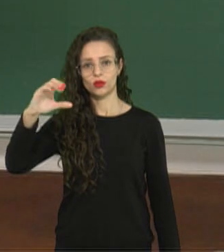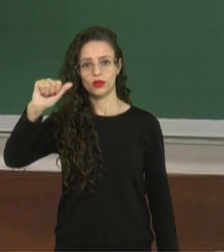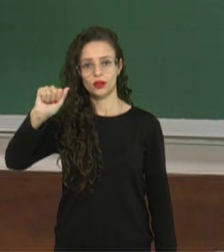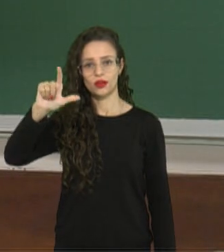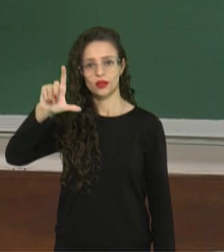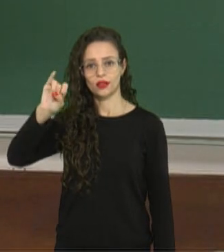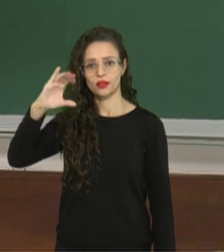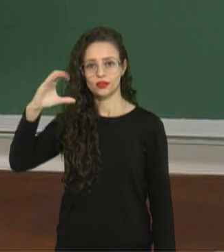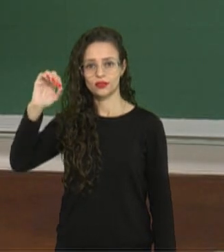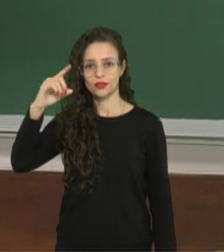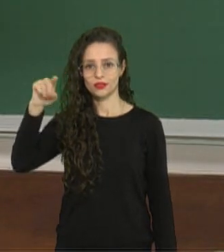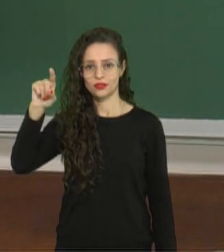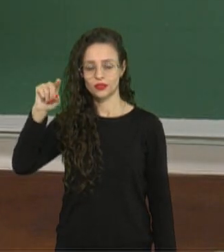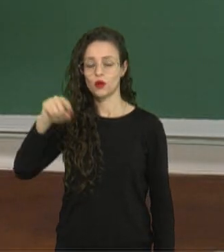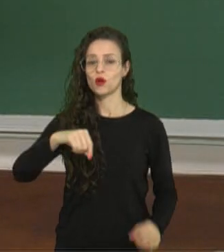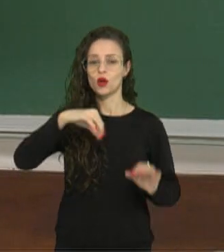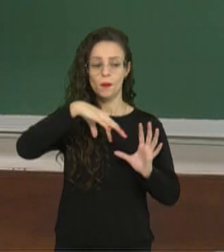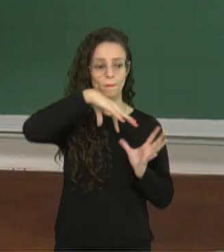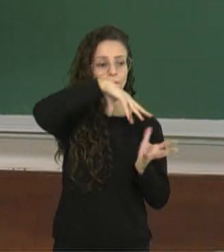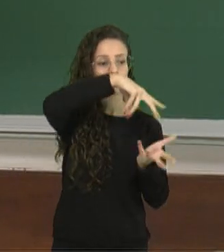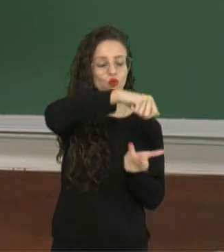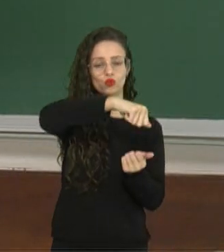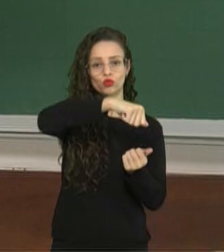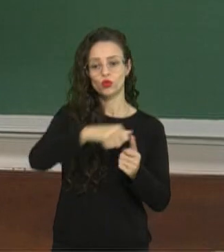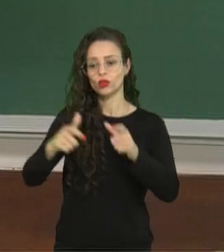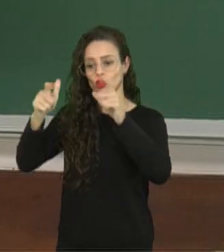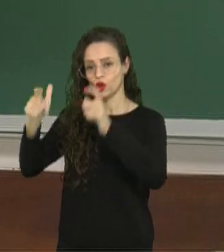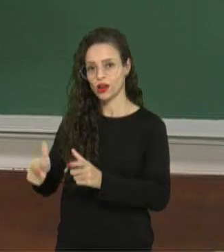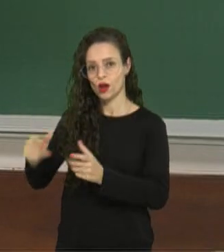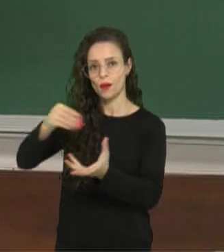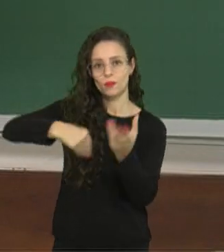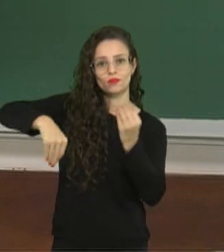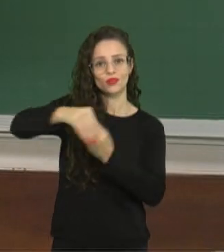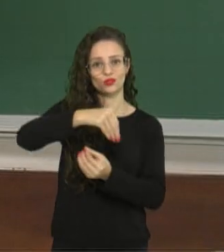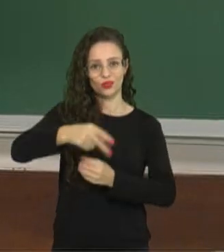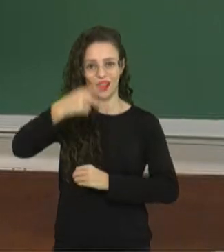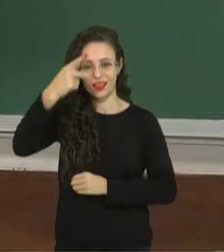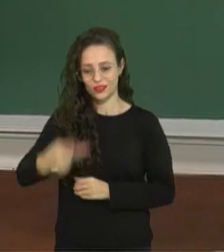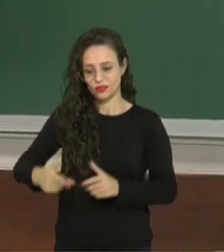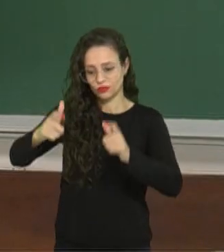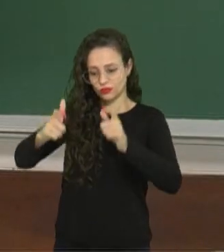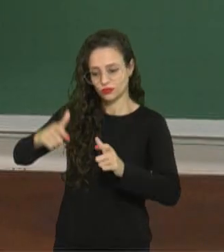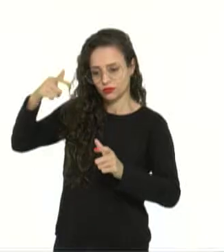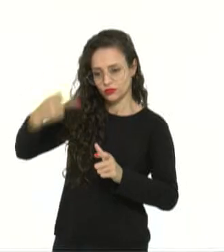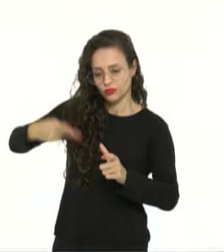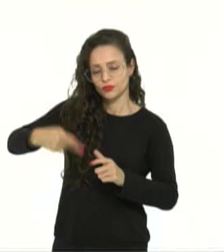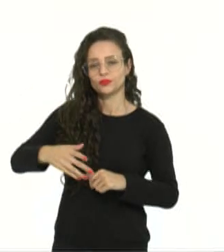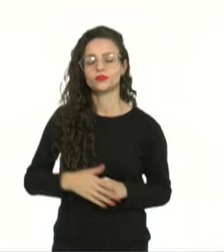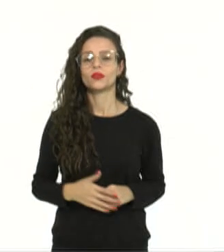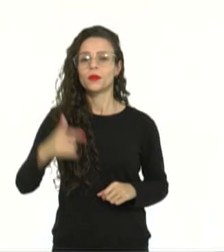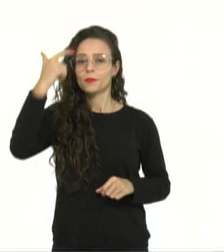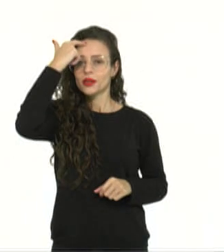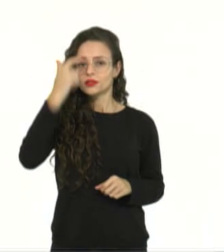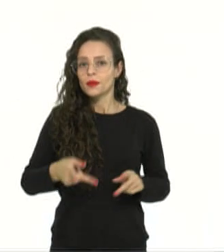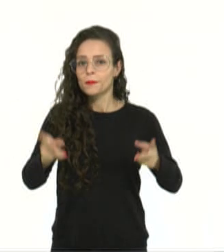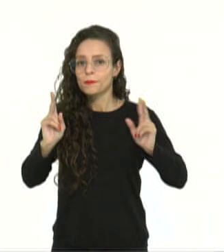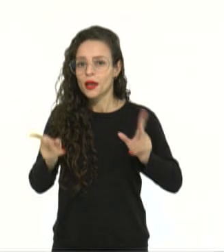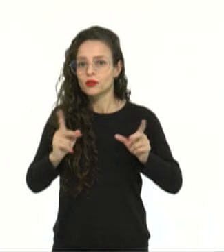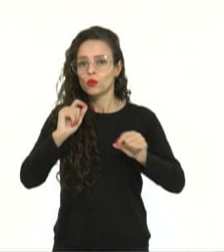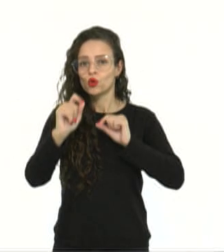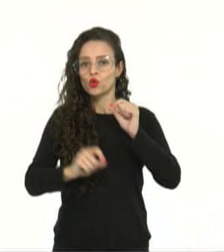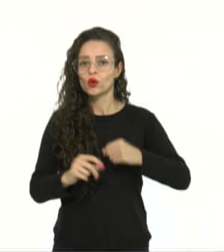mistura global, mundo todo, e local, que acontece aqui. Então, olha lá. Para pensar ao mesmo tempo